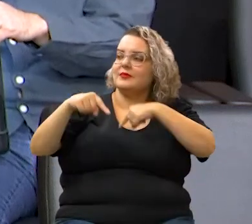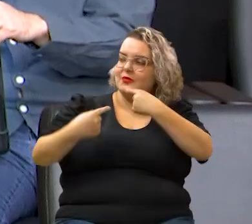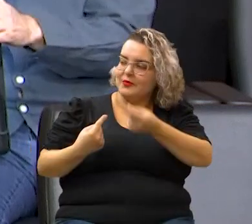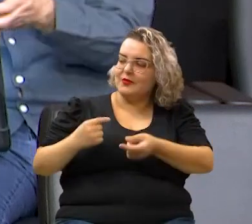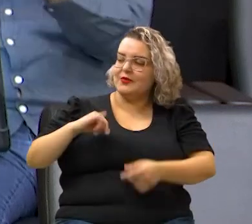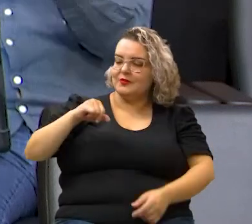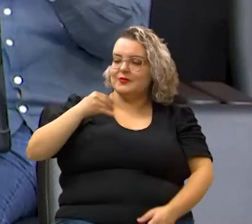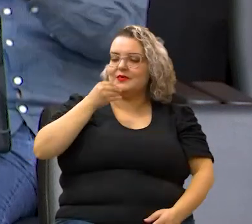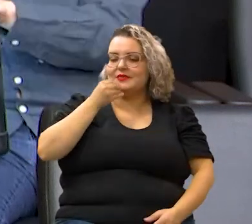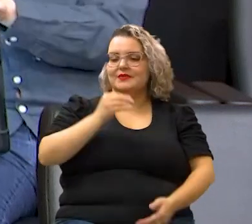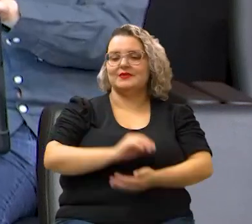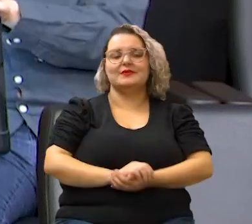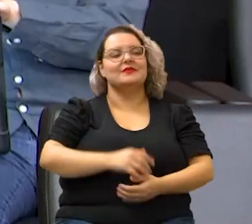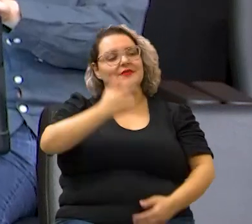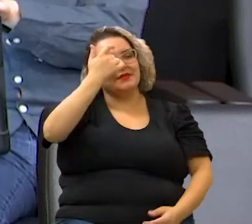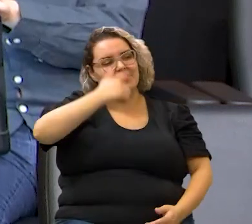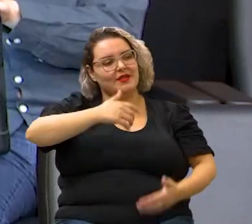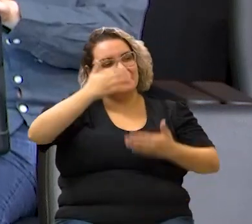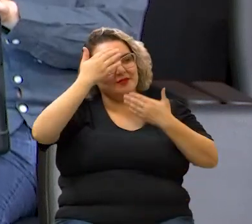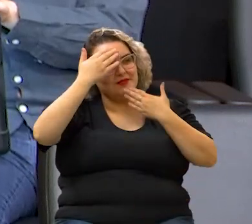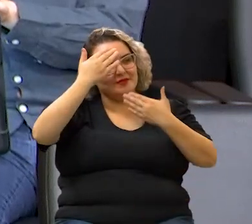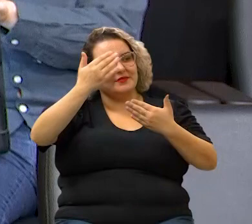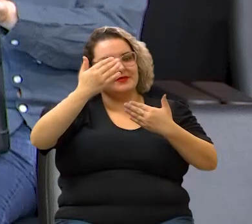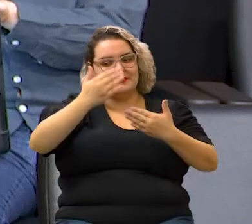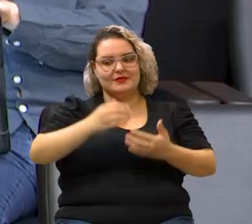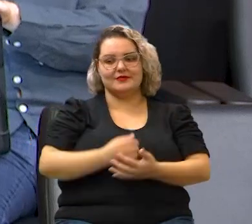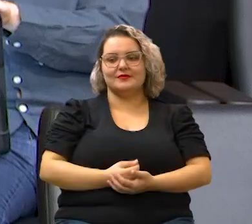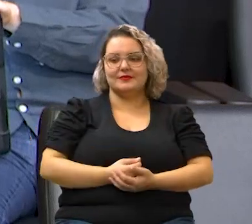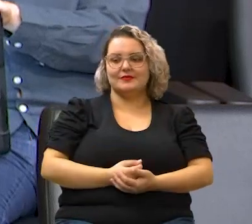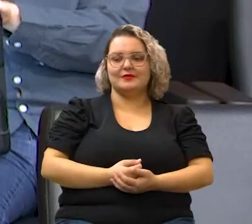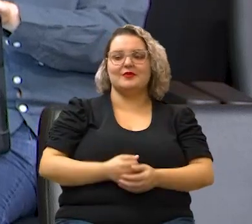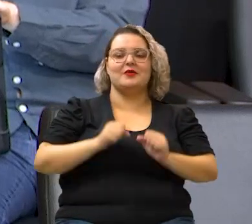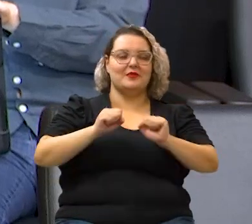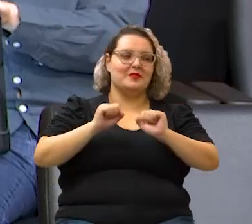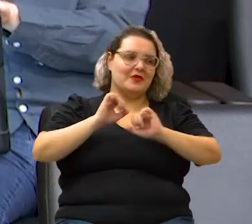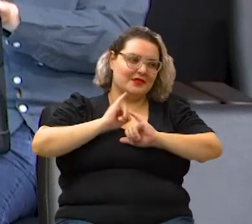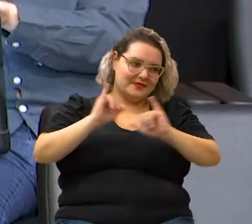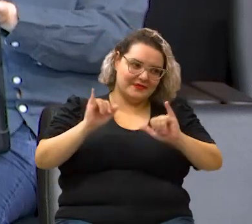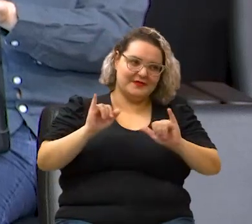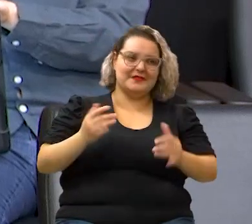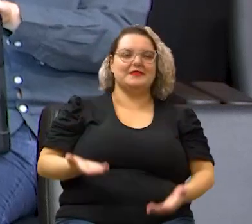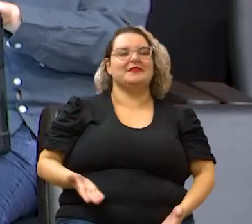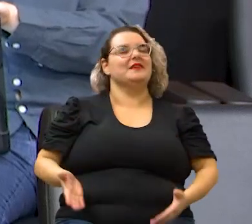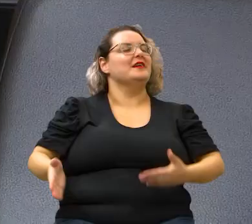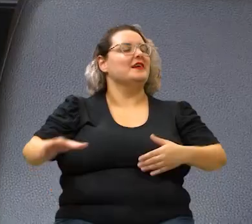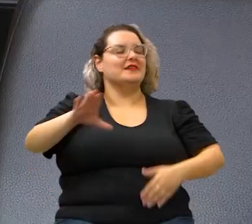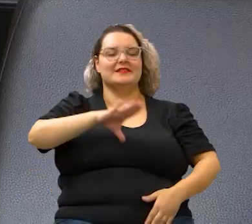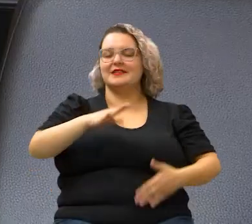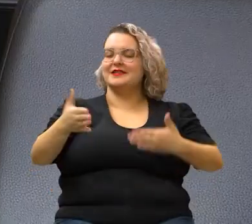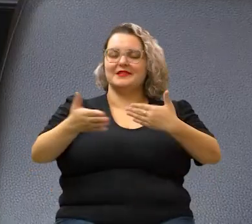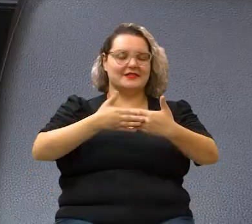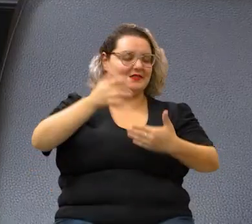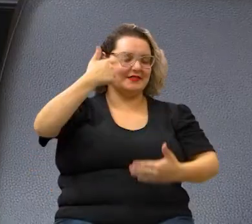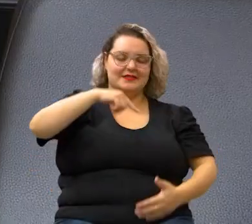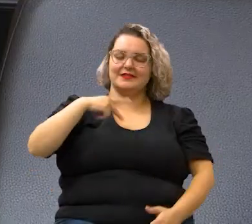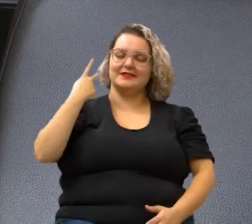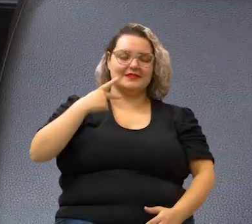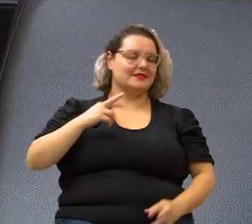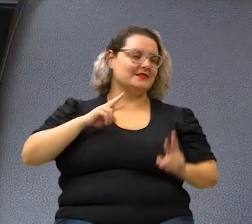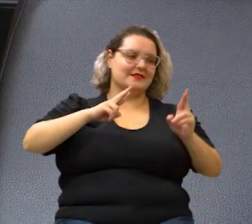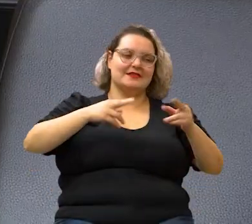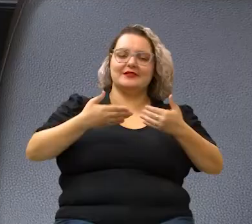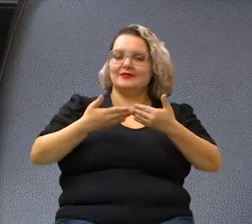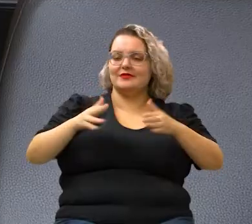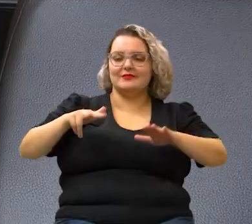já faço o convite para uma próxima oportunidade. Eu que agradeço e posso encerrar com o meu slogan? Por favor. A cidade não fecha e